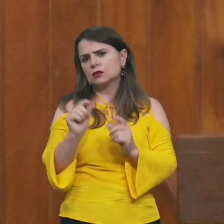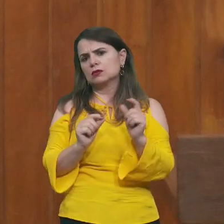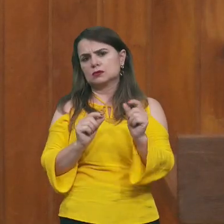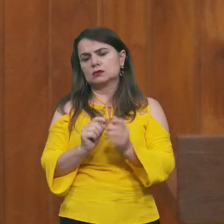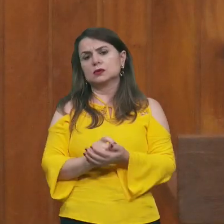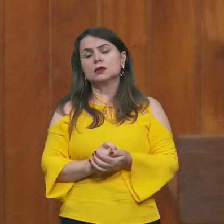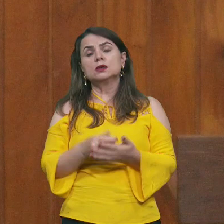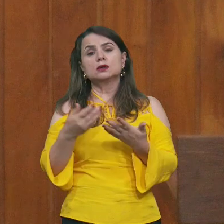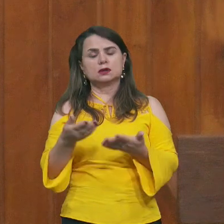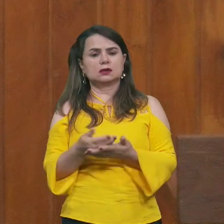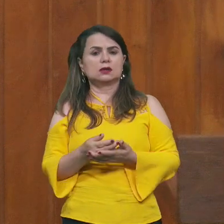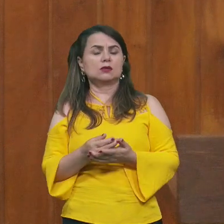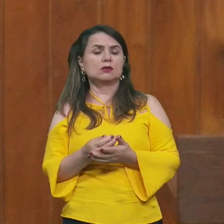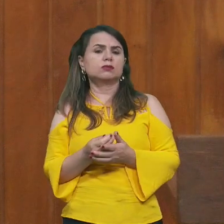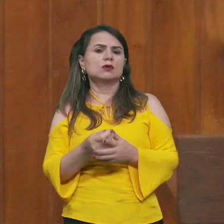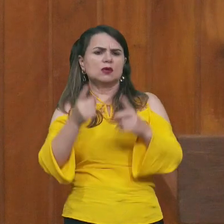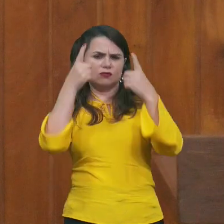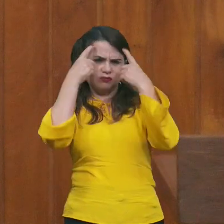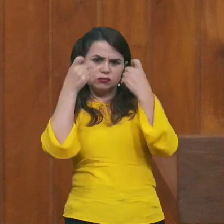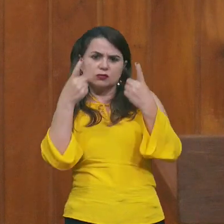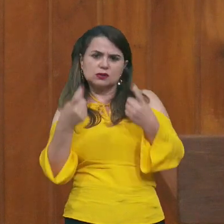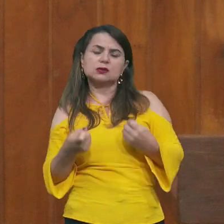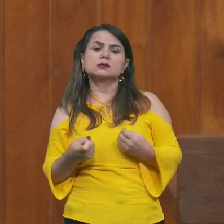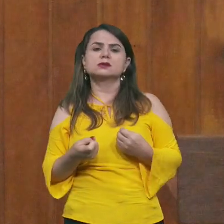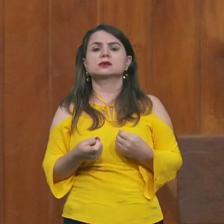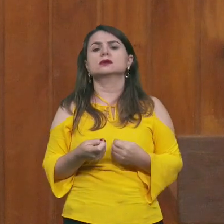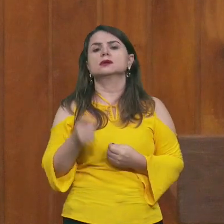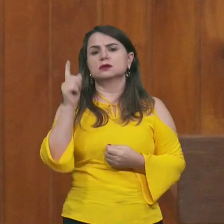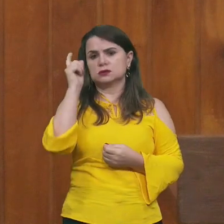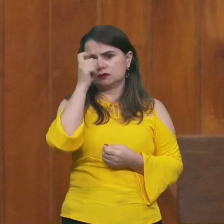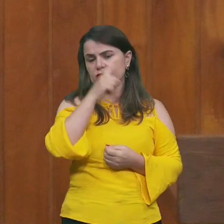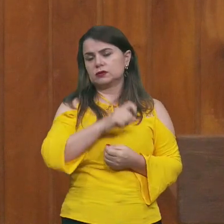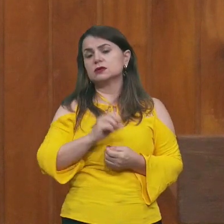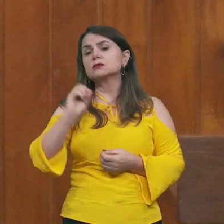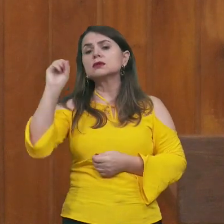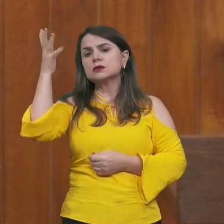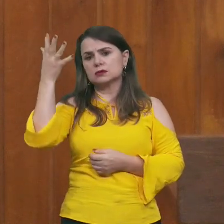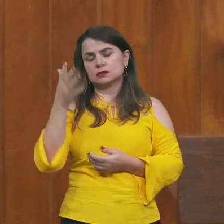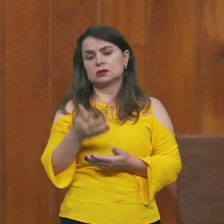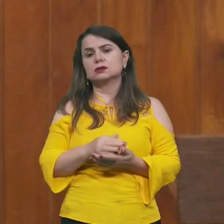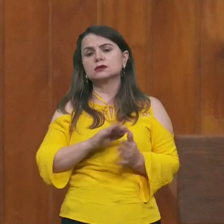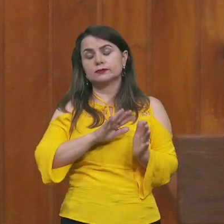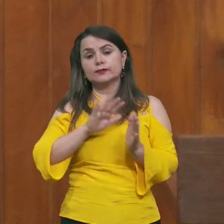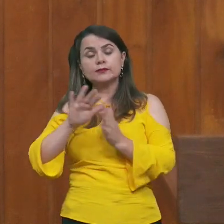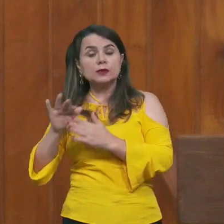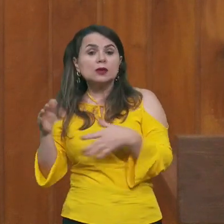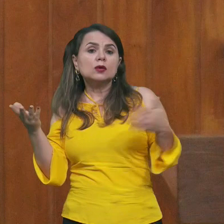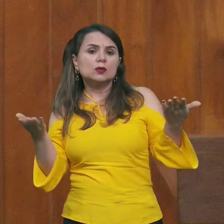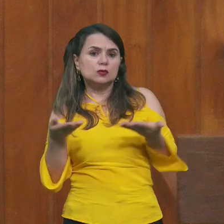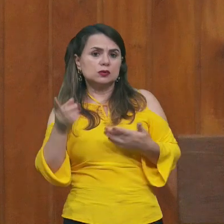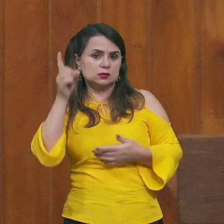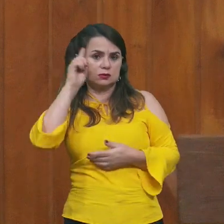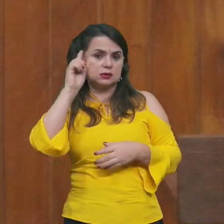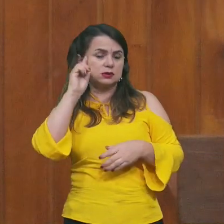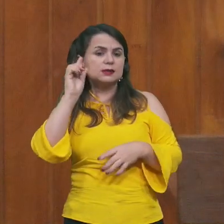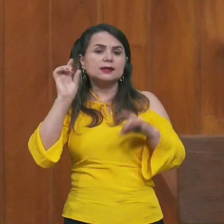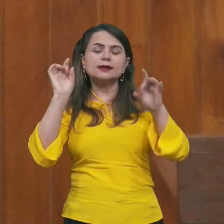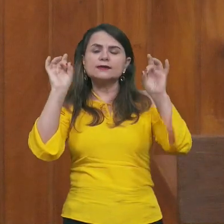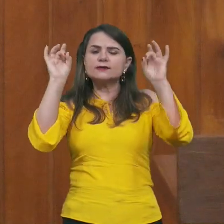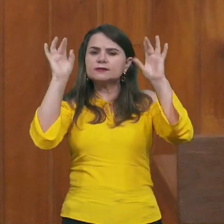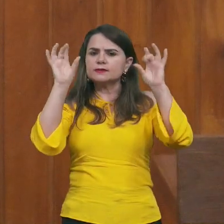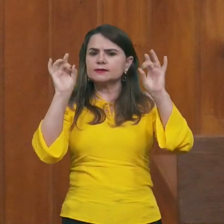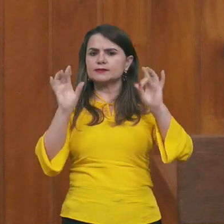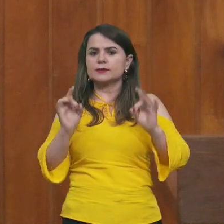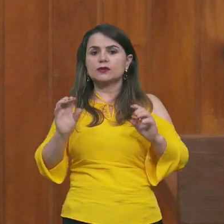nossa realidade da violência. A gente sabe que hoje é um dia festivo, né? Então, eu poderia ficar aqui falando